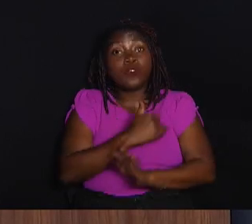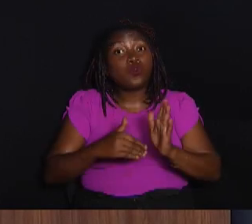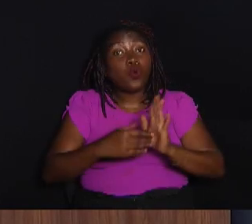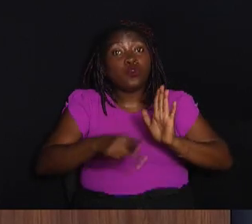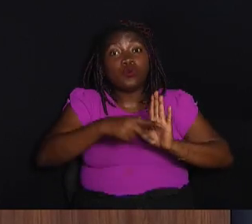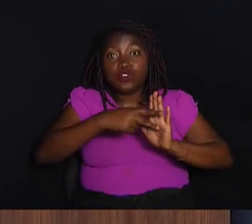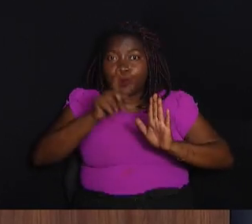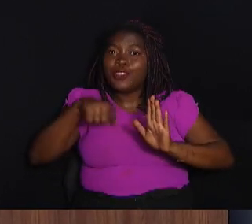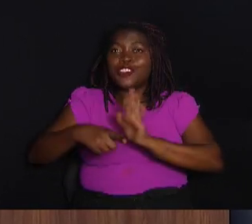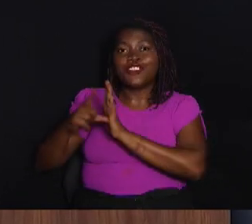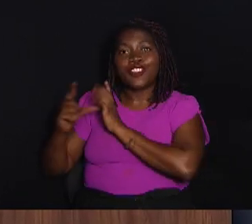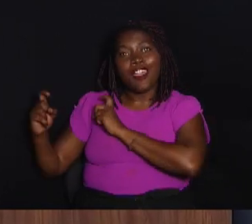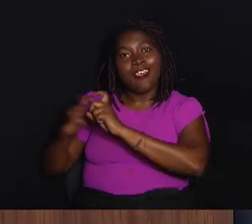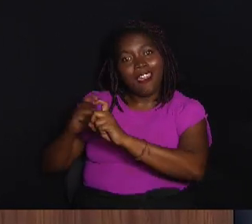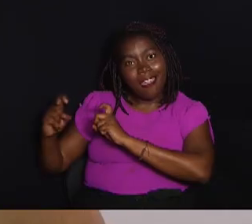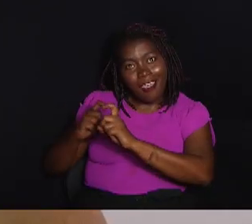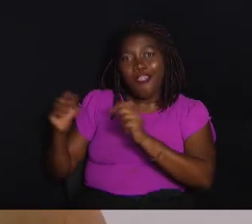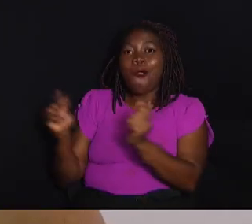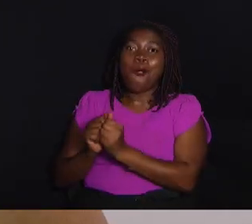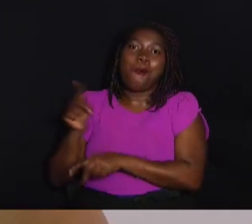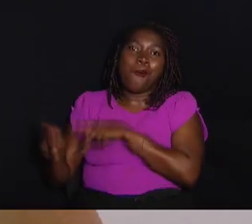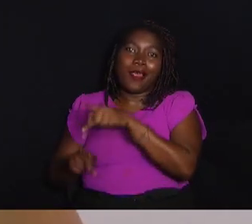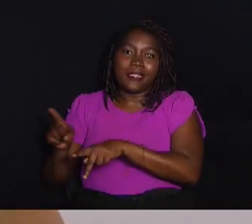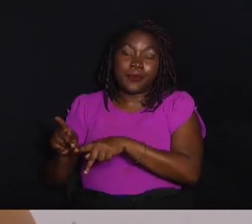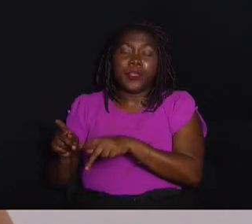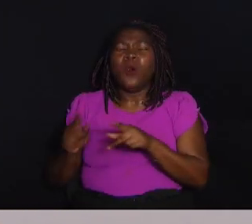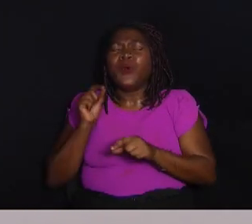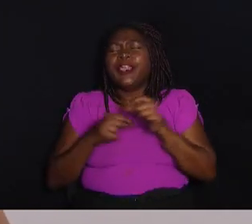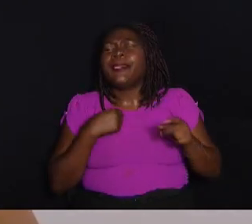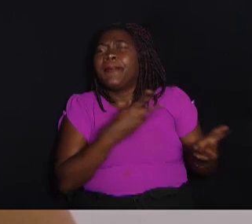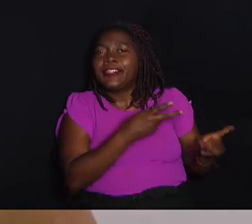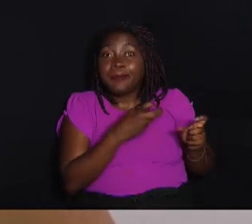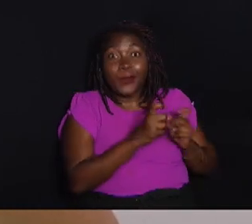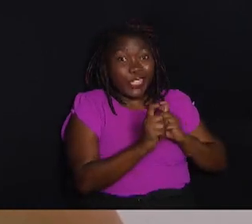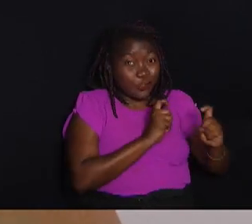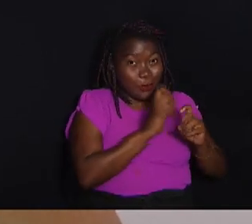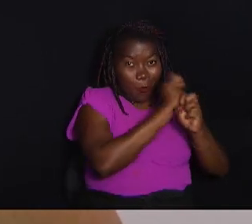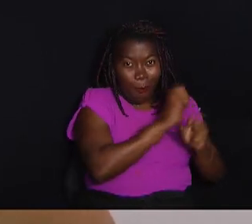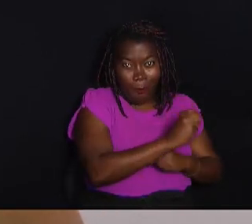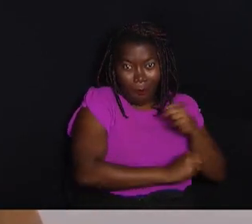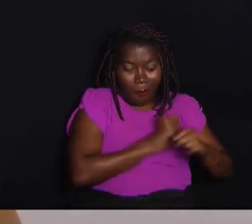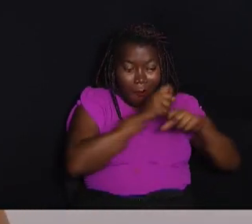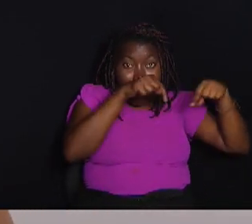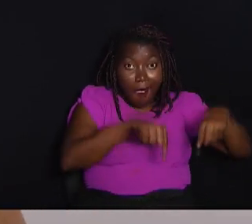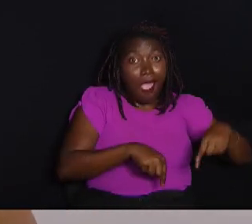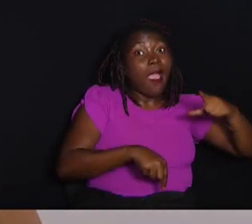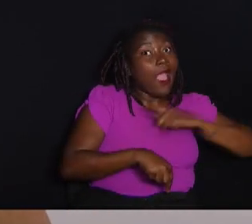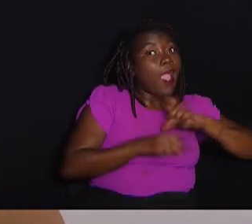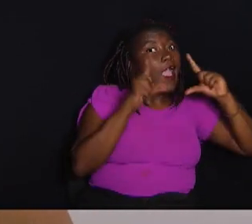foram discutidos com a população que que a gente percebeu que na discussão orçamento desse ano houve uma